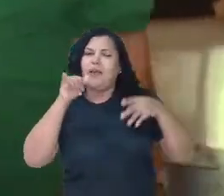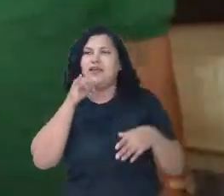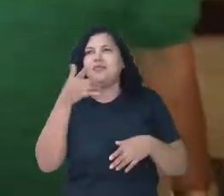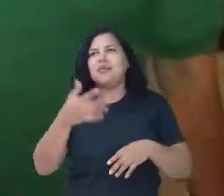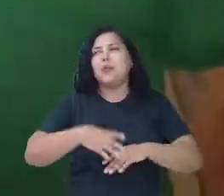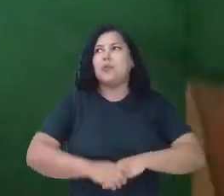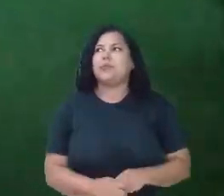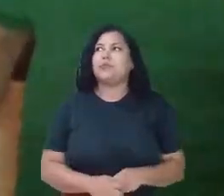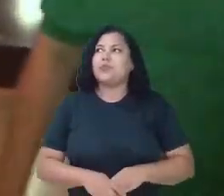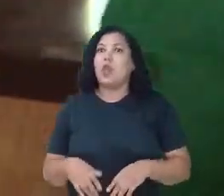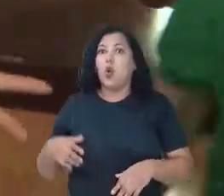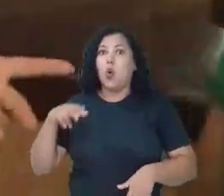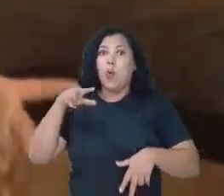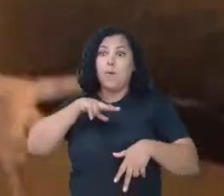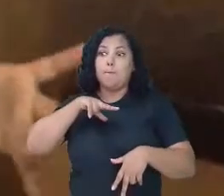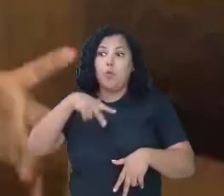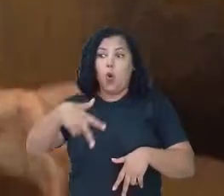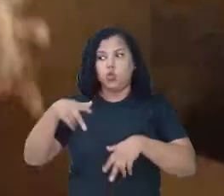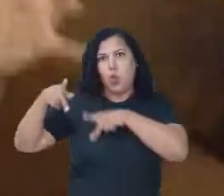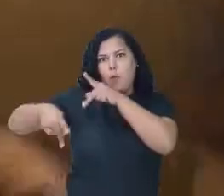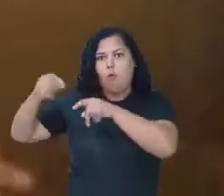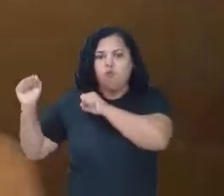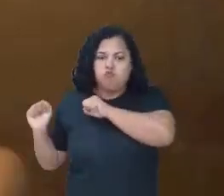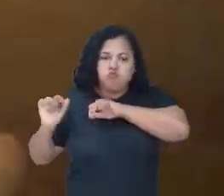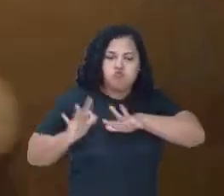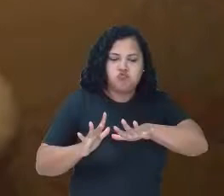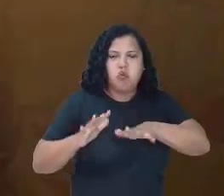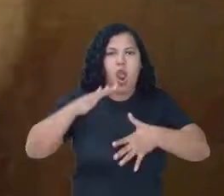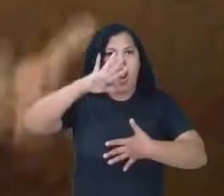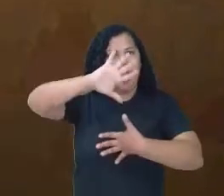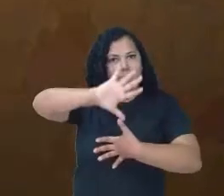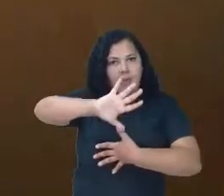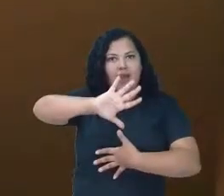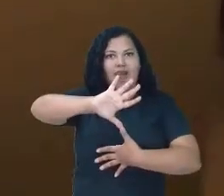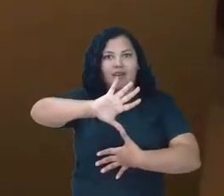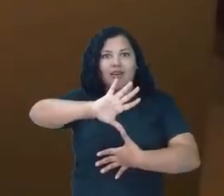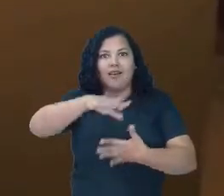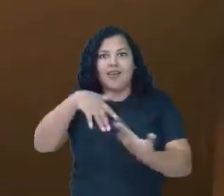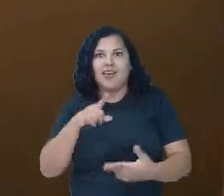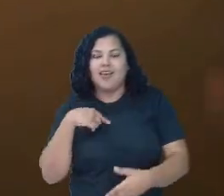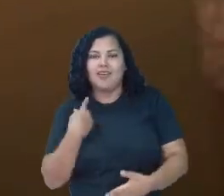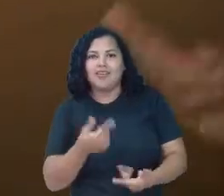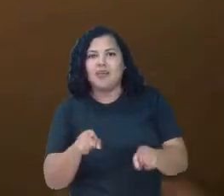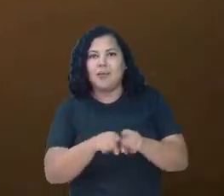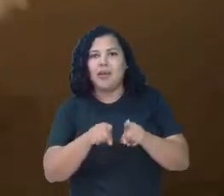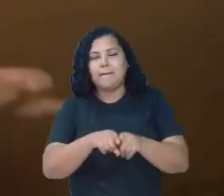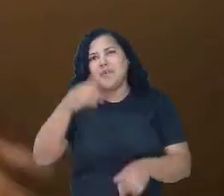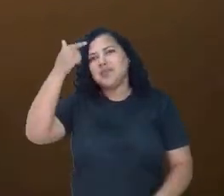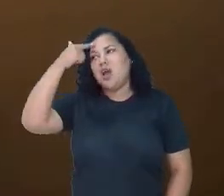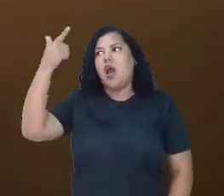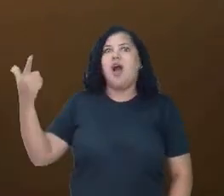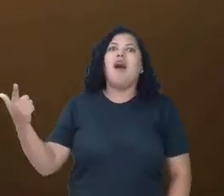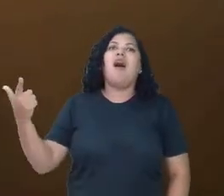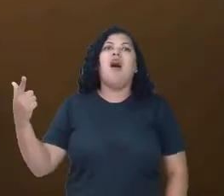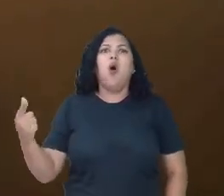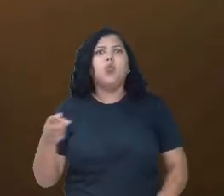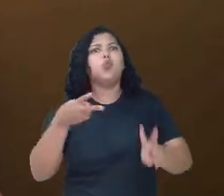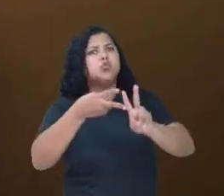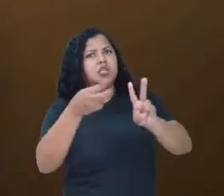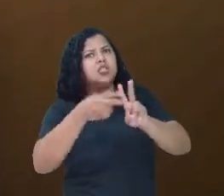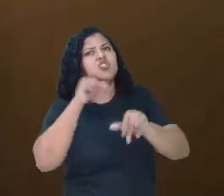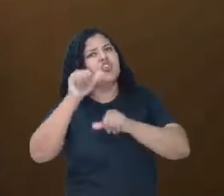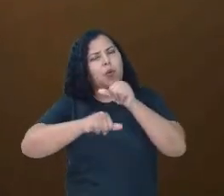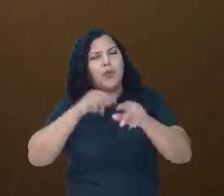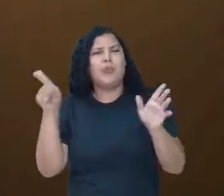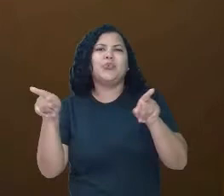de invasão dos portugueses na América, e a gente pensar que os indígenas também mudaram. A gente E tem eles são falado sobre diferentes. isso na escola,